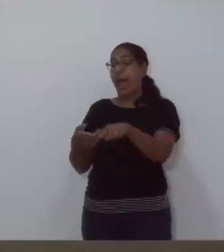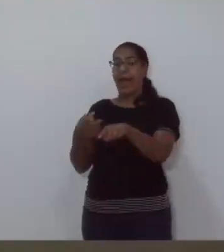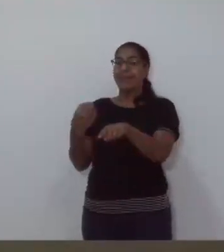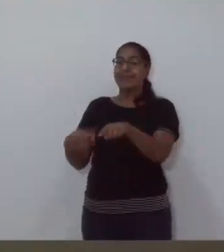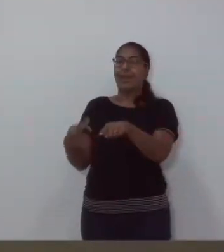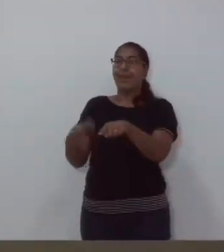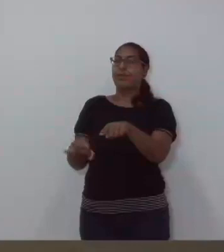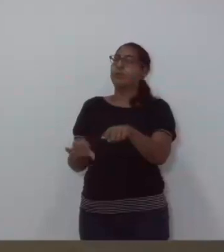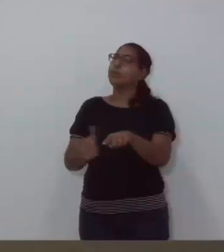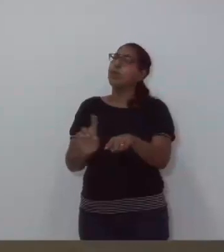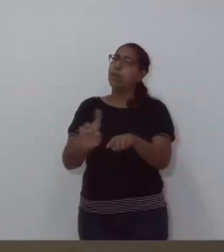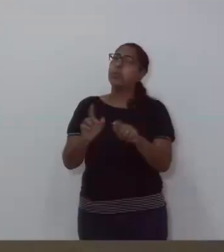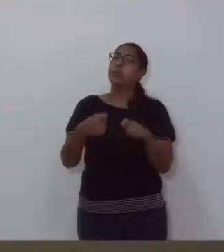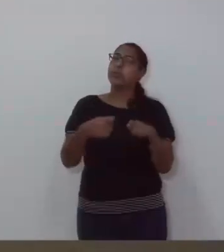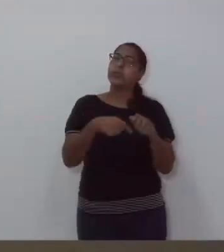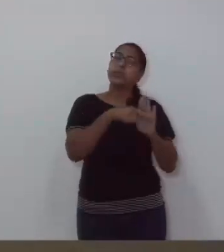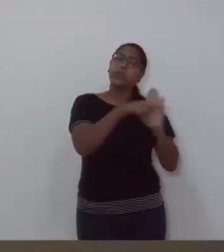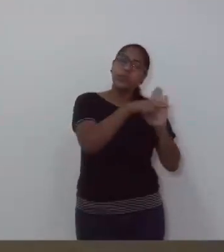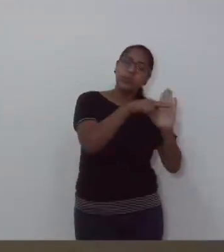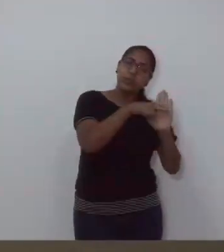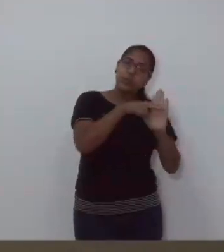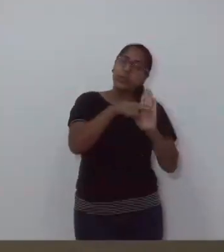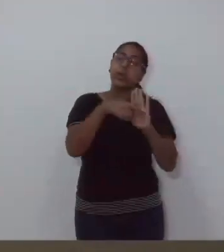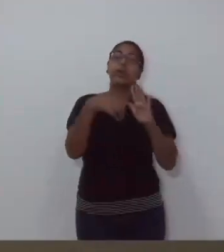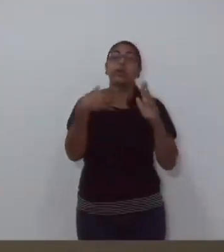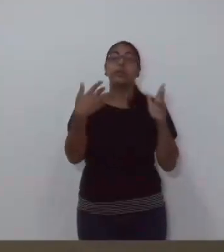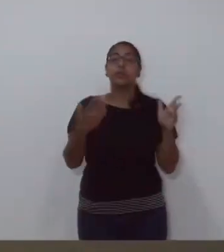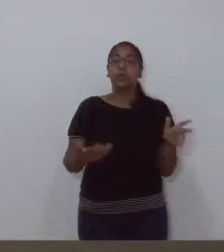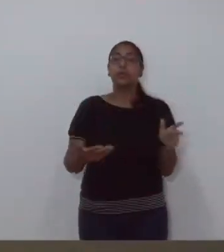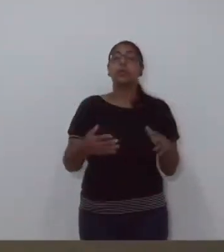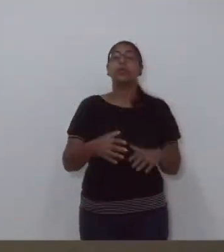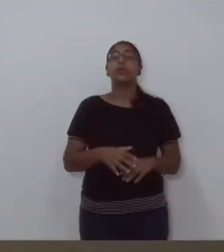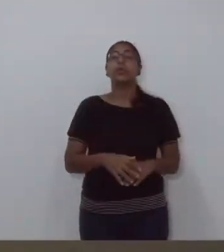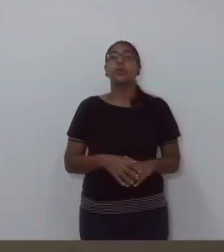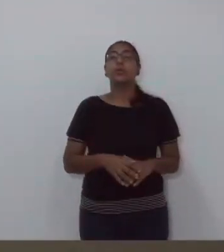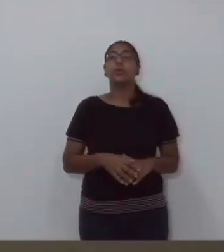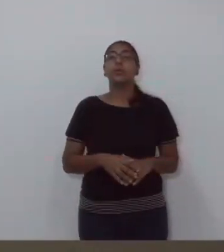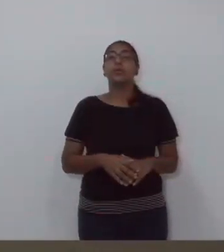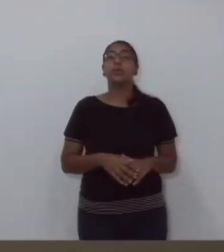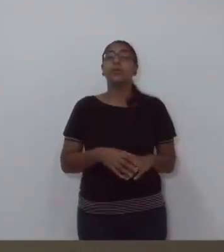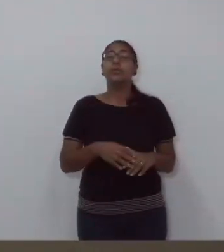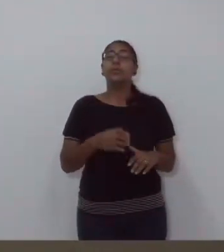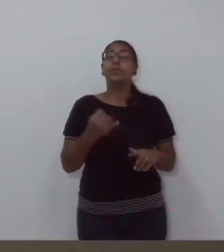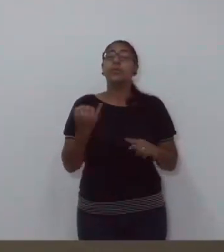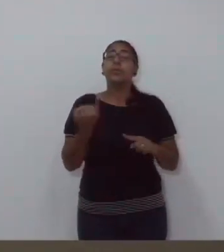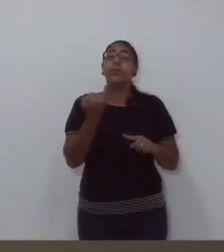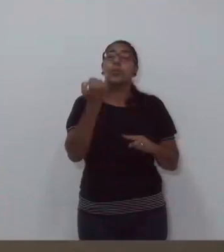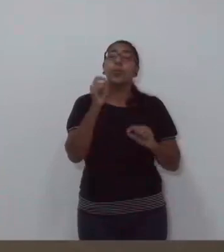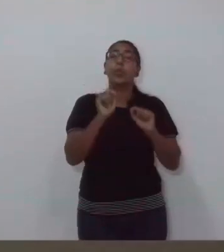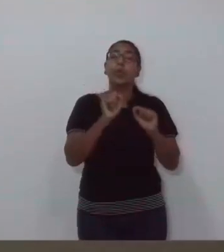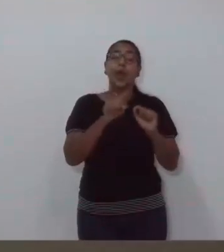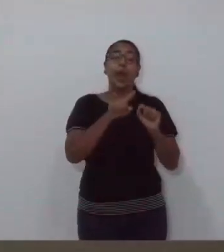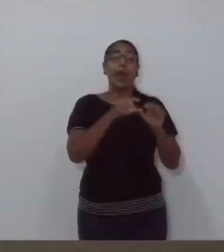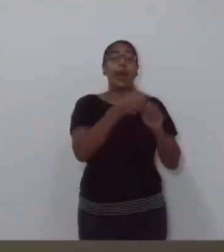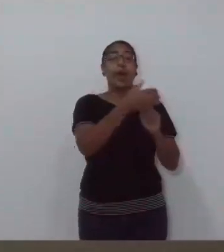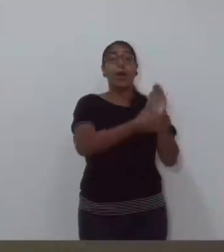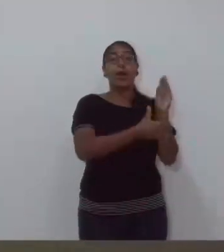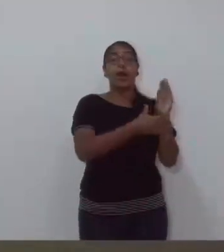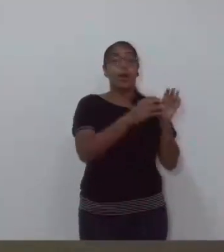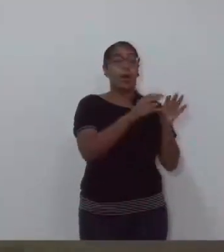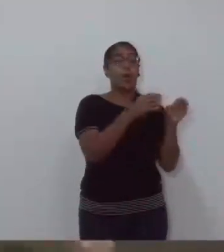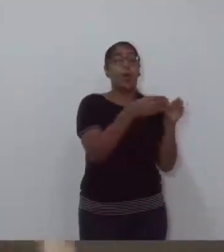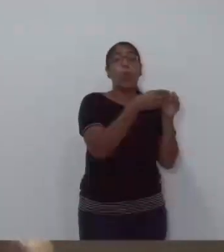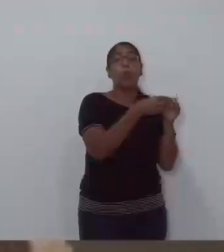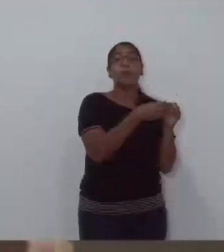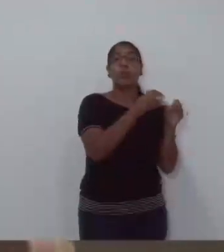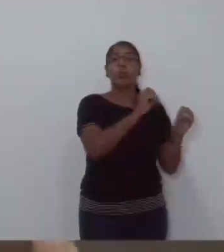que aprofundar. E, para isso, acho que seria pertinente, até acho que seria interessante, através da comissão, inclusive, de educação,